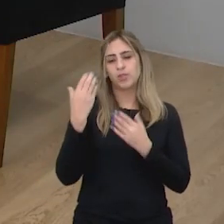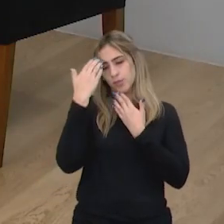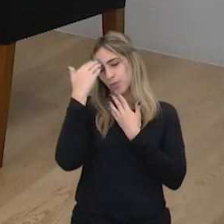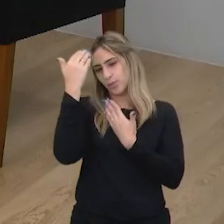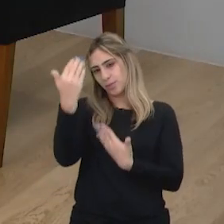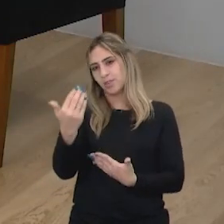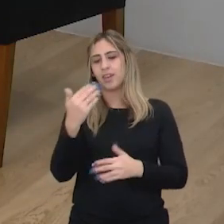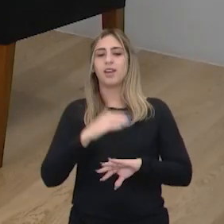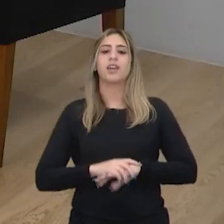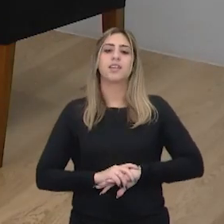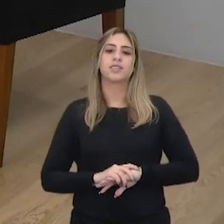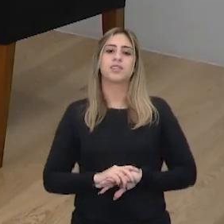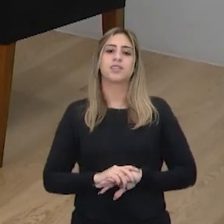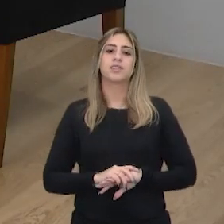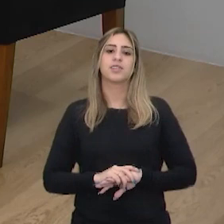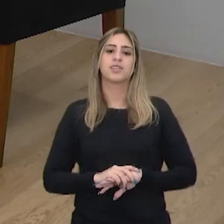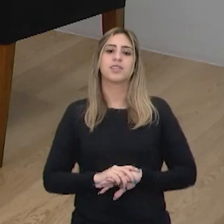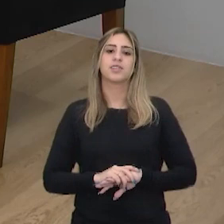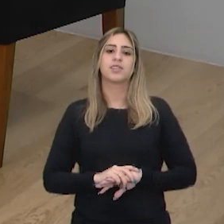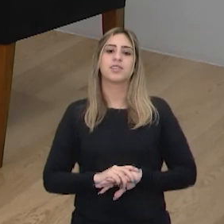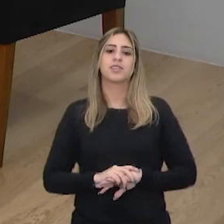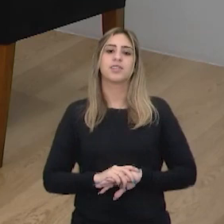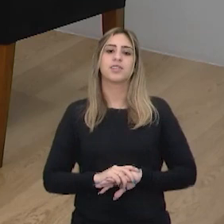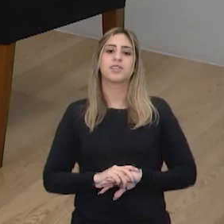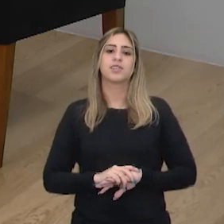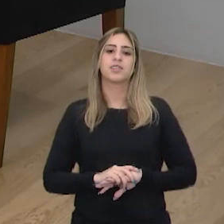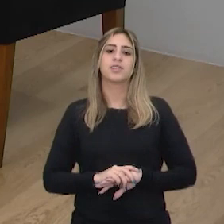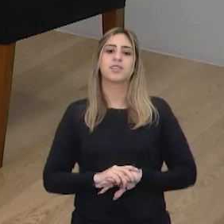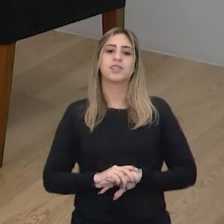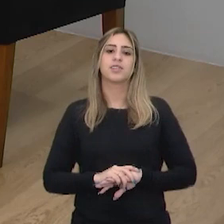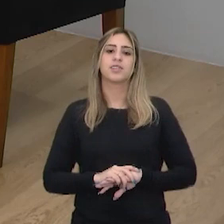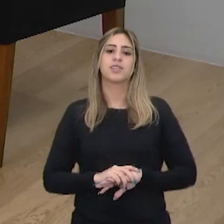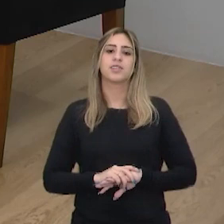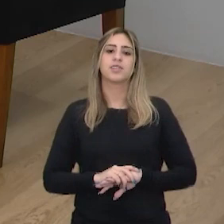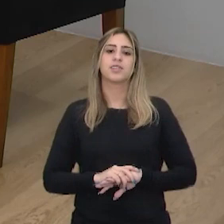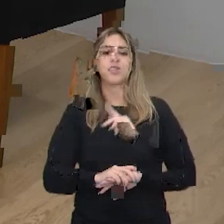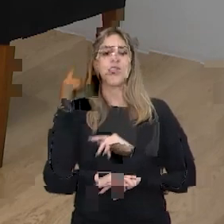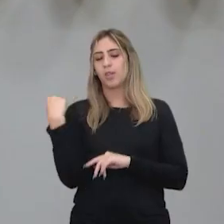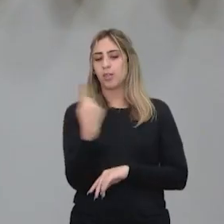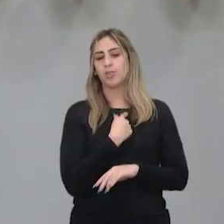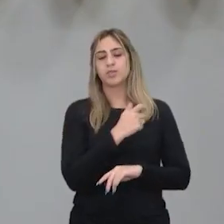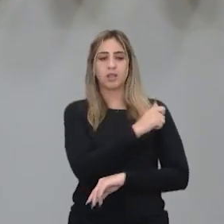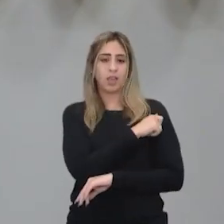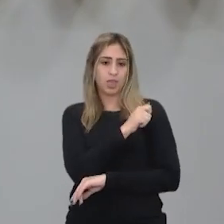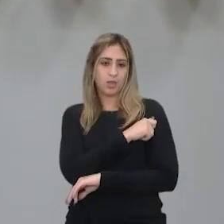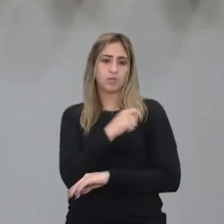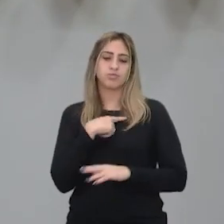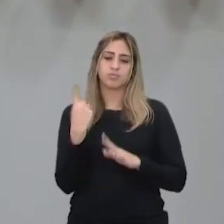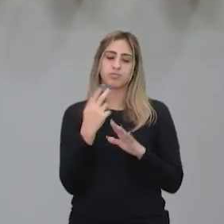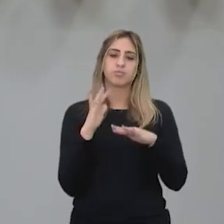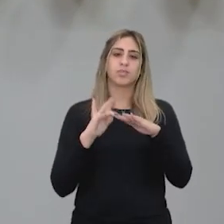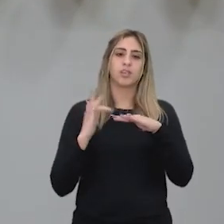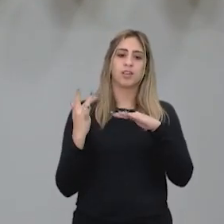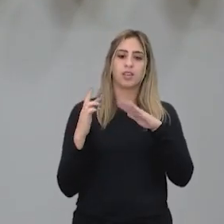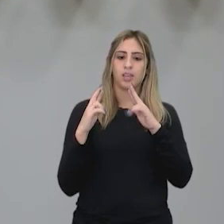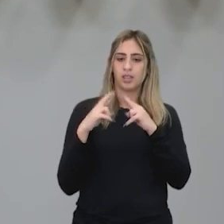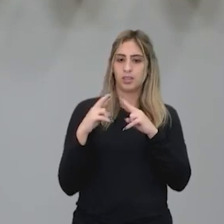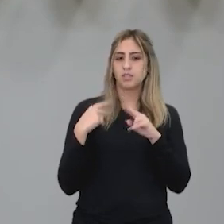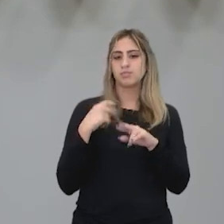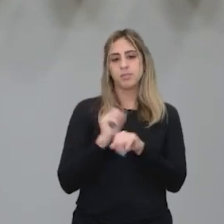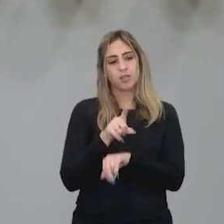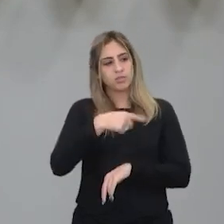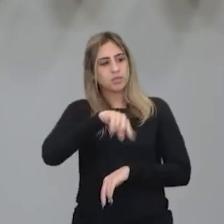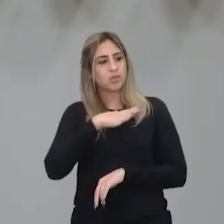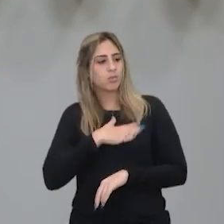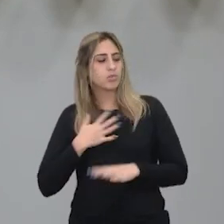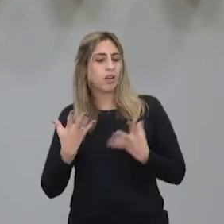obrigada. Obrigada da nossa rede, que eu espero que tenham gostado